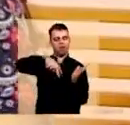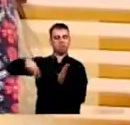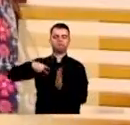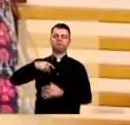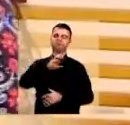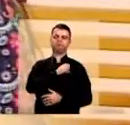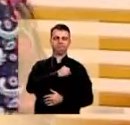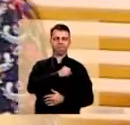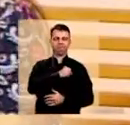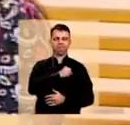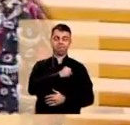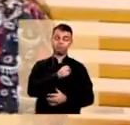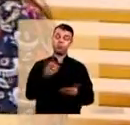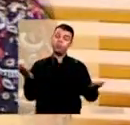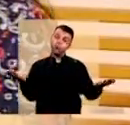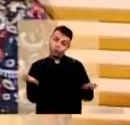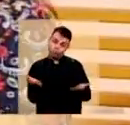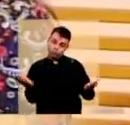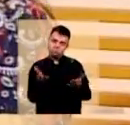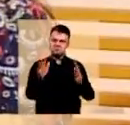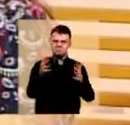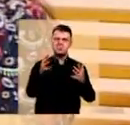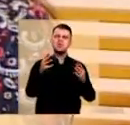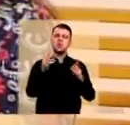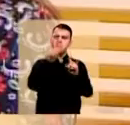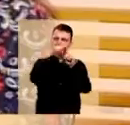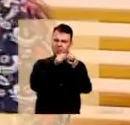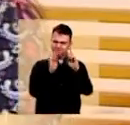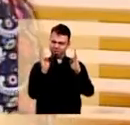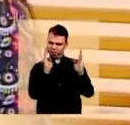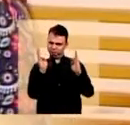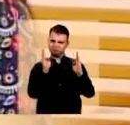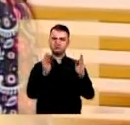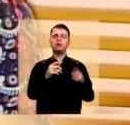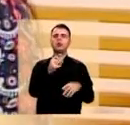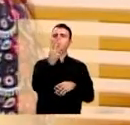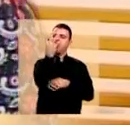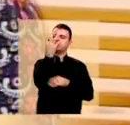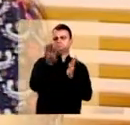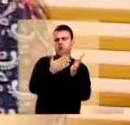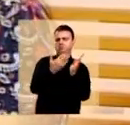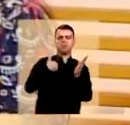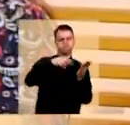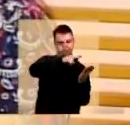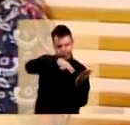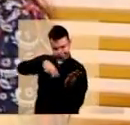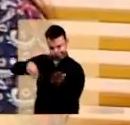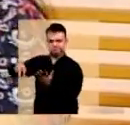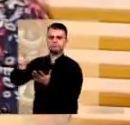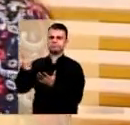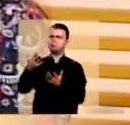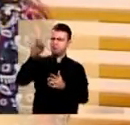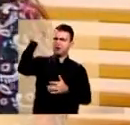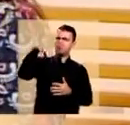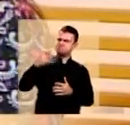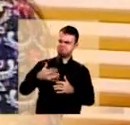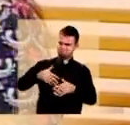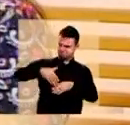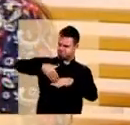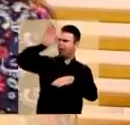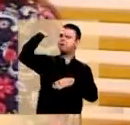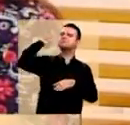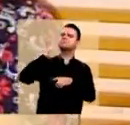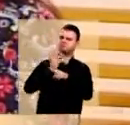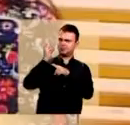sempre, né? Atualmente, eu leio em média de 4 a 5 livros por mês, mas já li muito